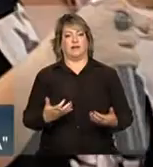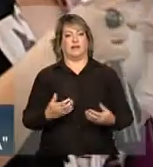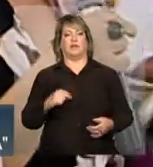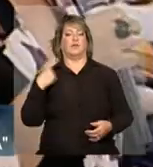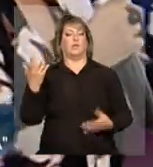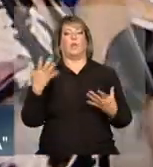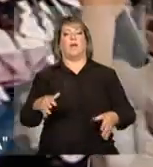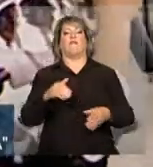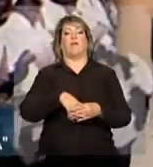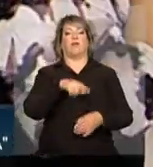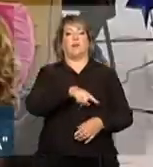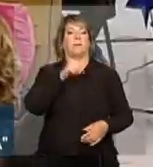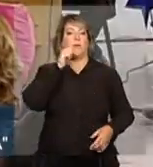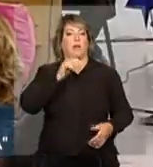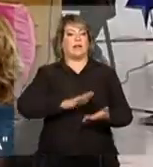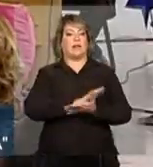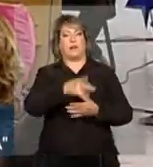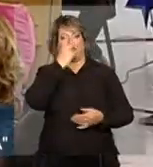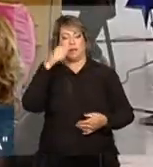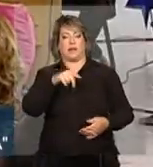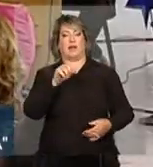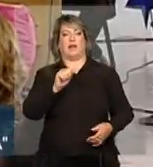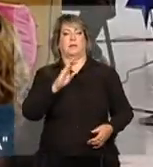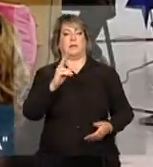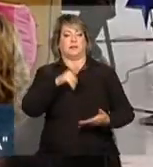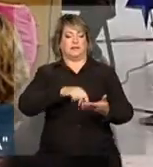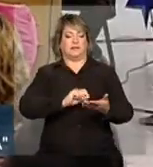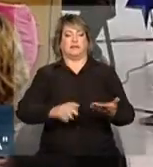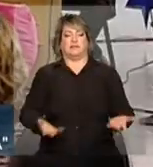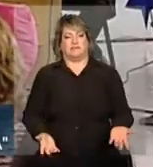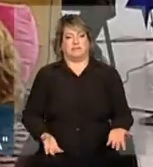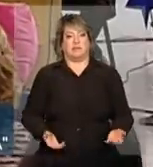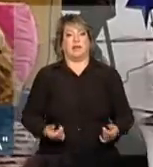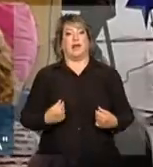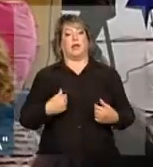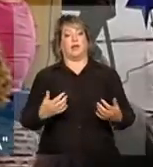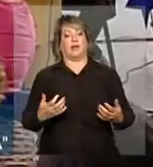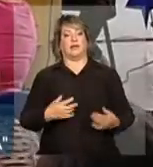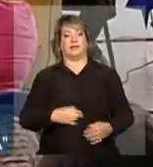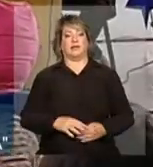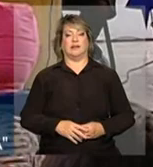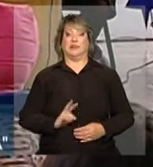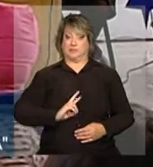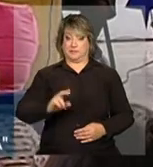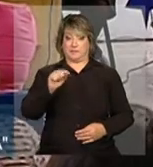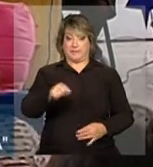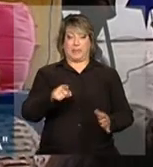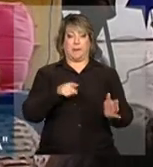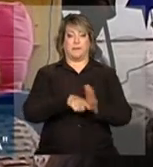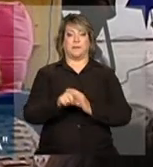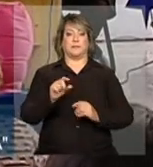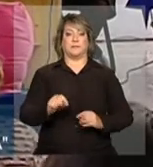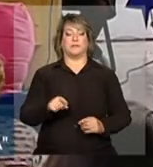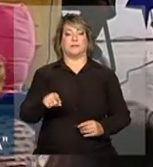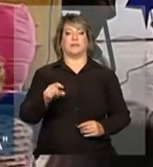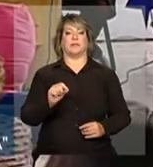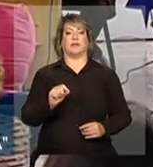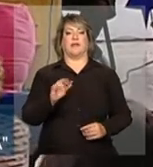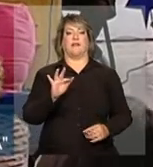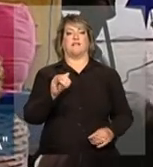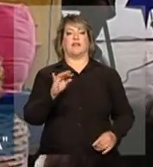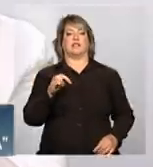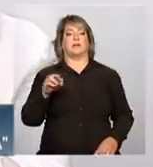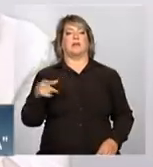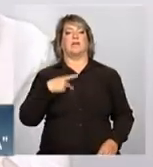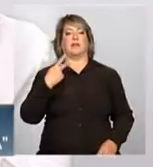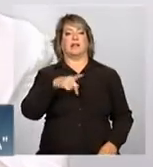nas mulheres nem nos analfabetos. Eu, para responder essa pergunta, a indicação da Fátima